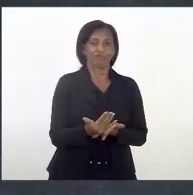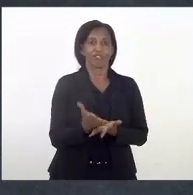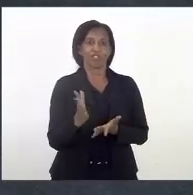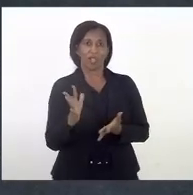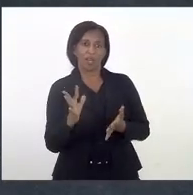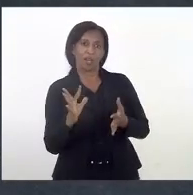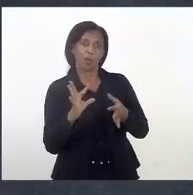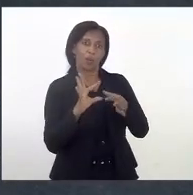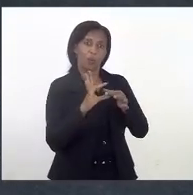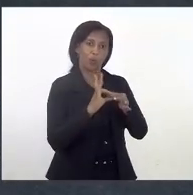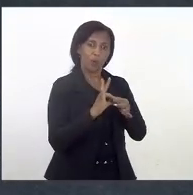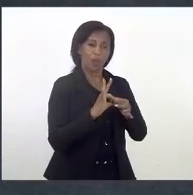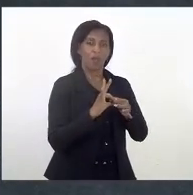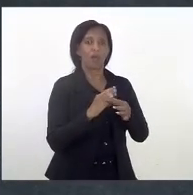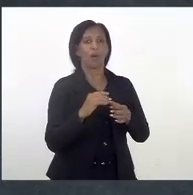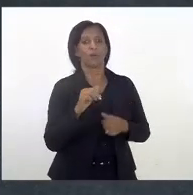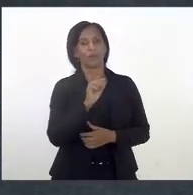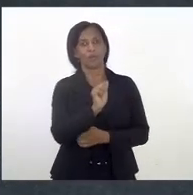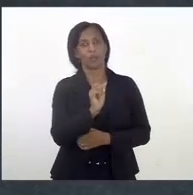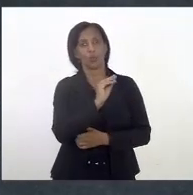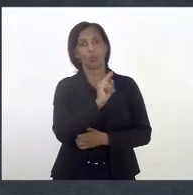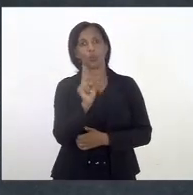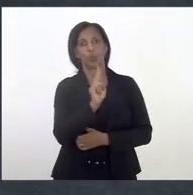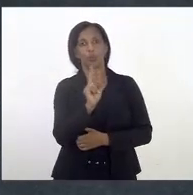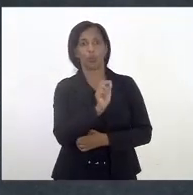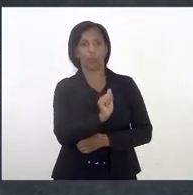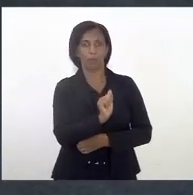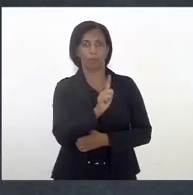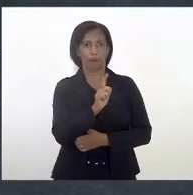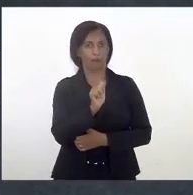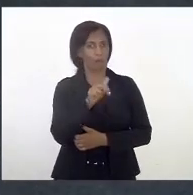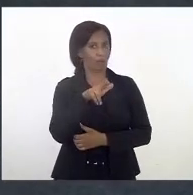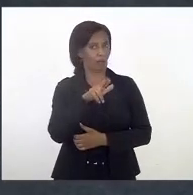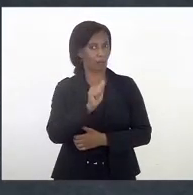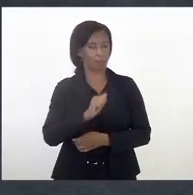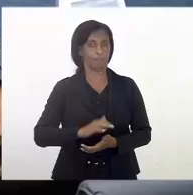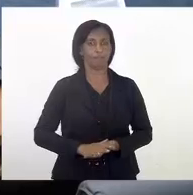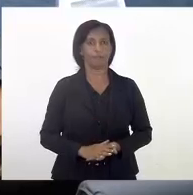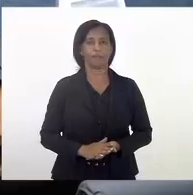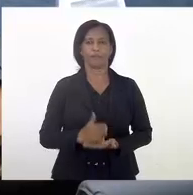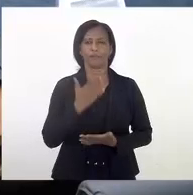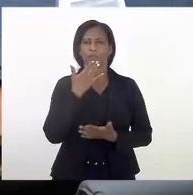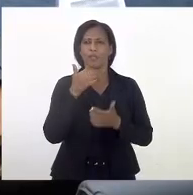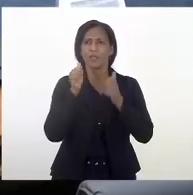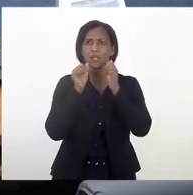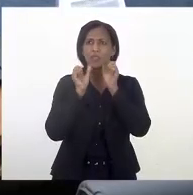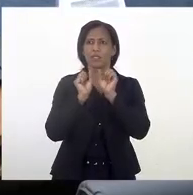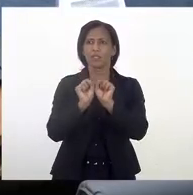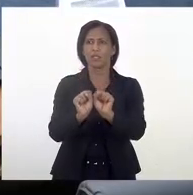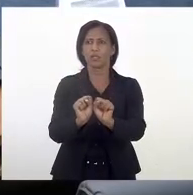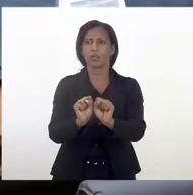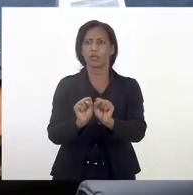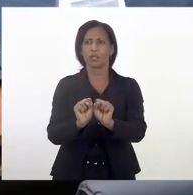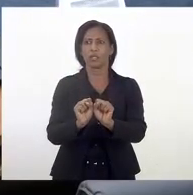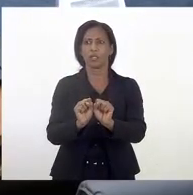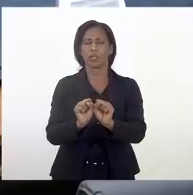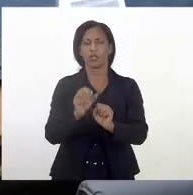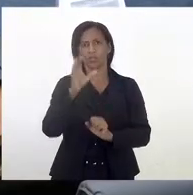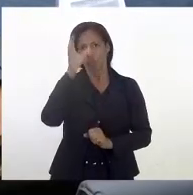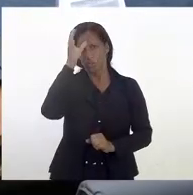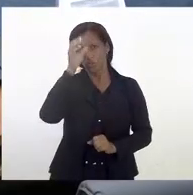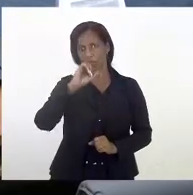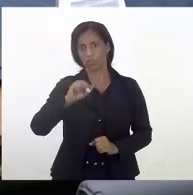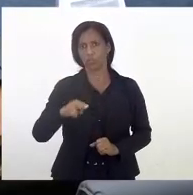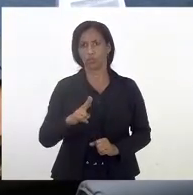consignar o nome da deputada Ana passa obrigado a assessoria da mesa o resultado da tia Ju por favor